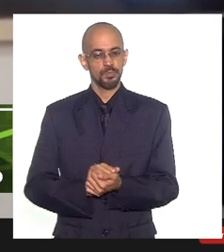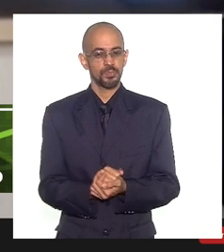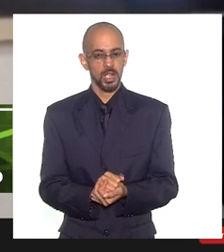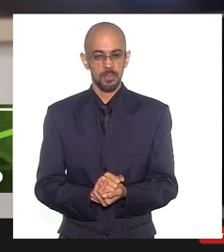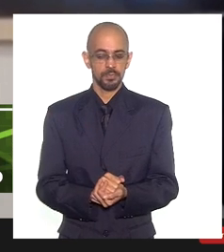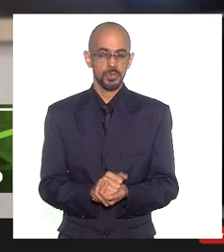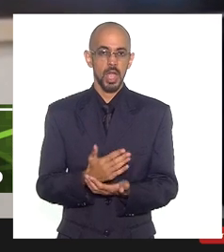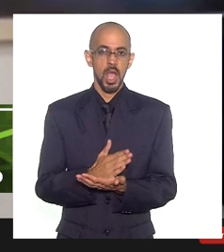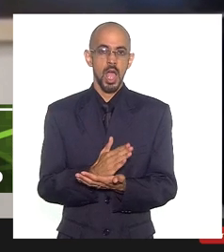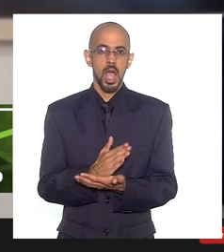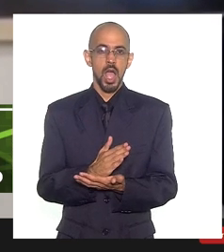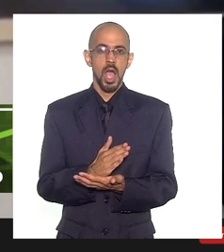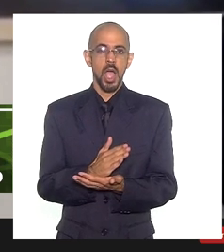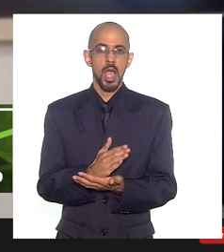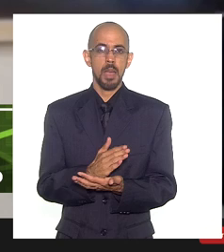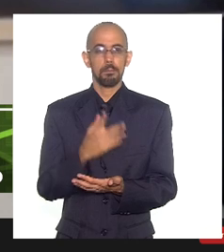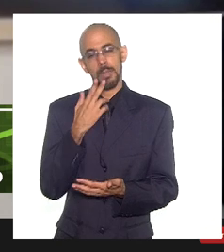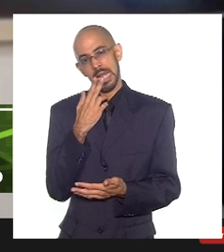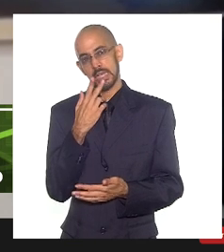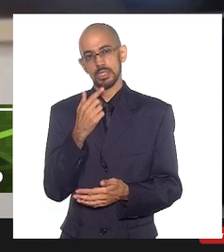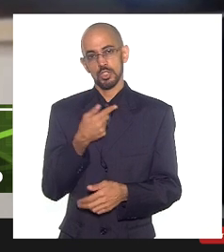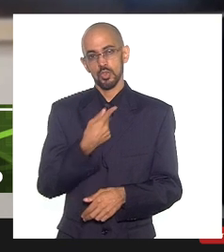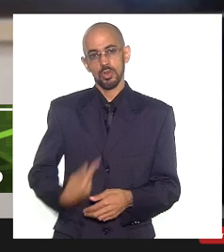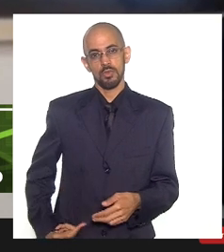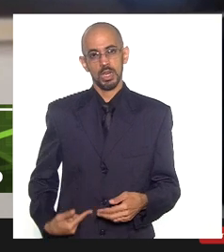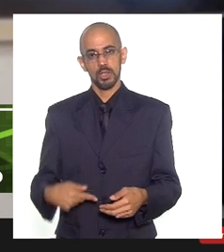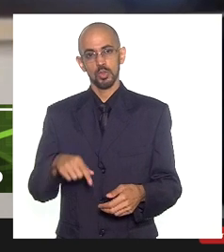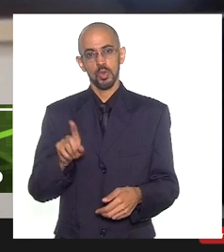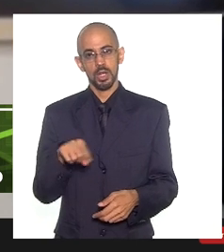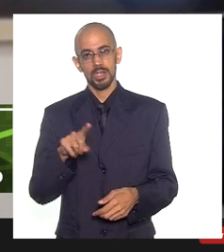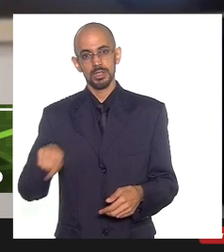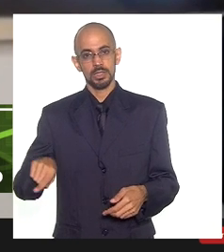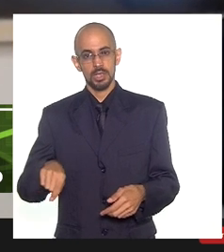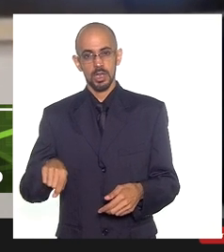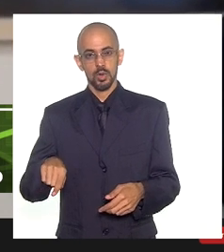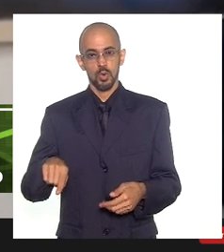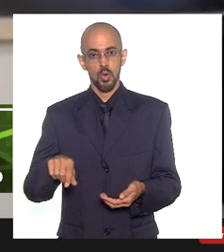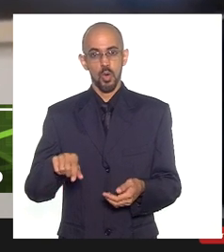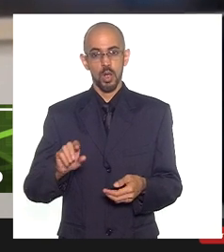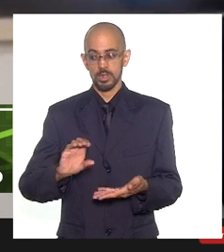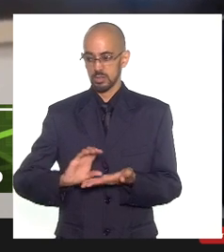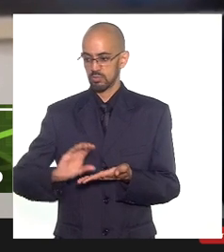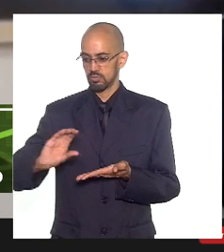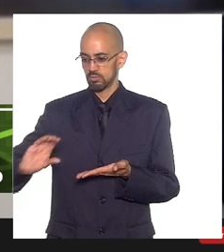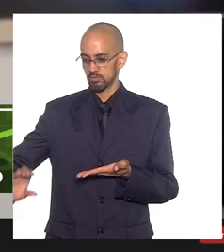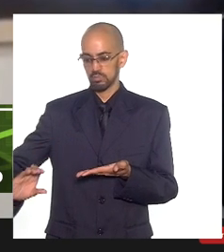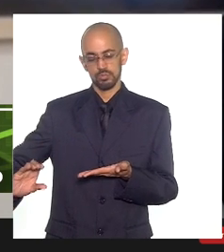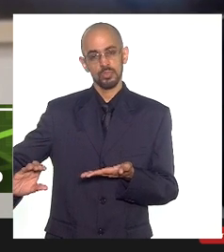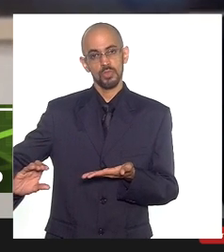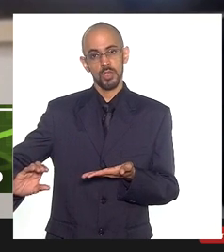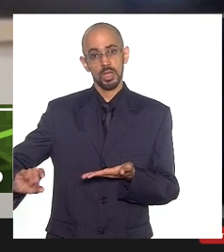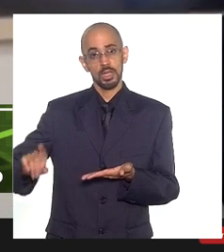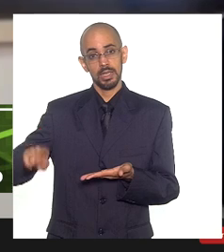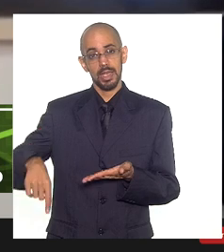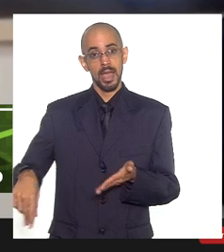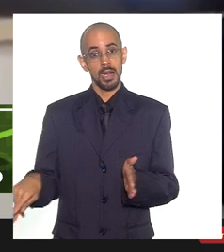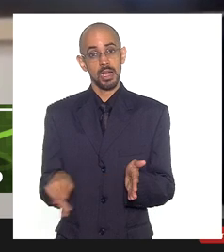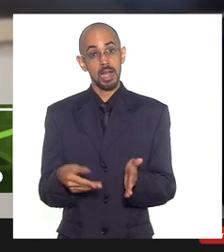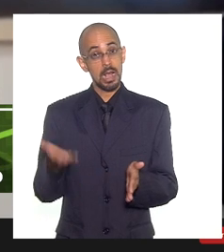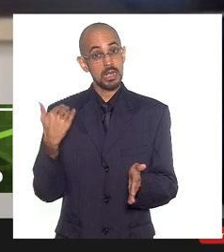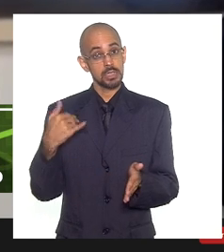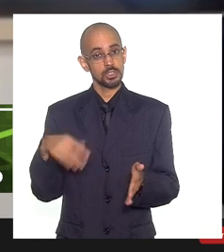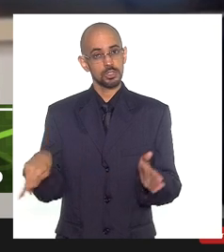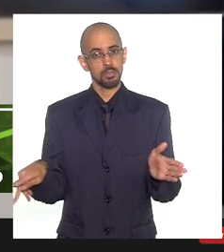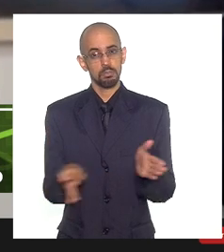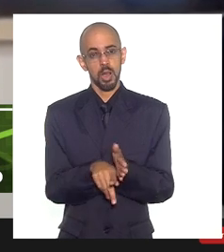governo do Estado suspendeu essa destinação constitucional, mas essa é uma